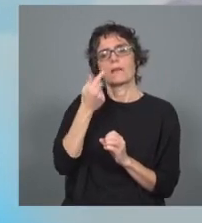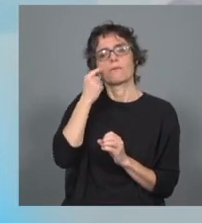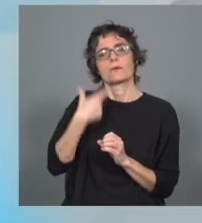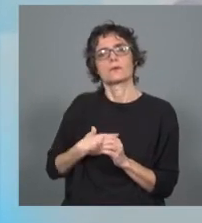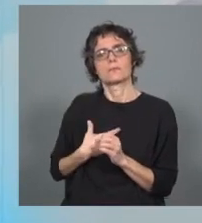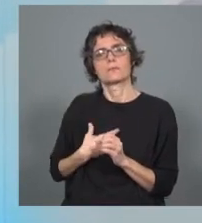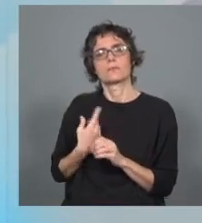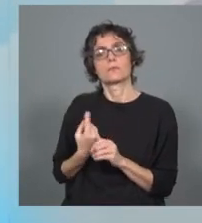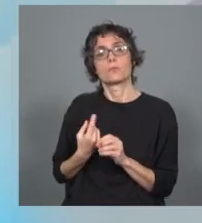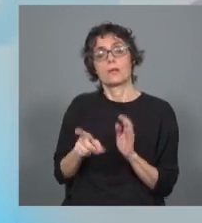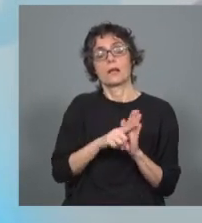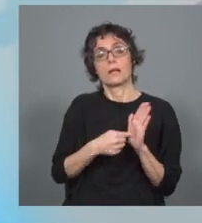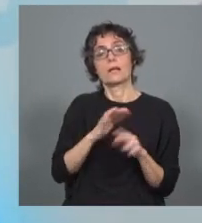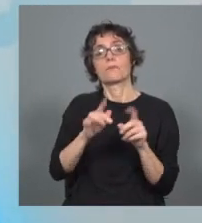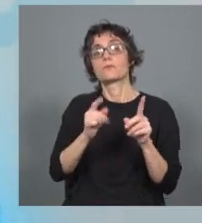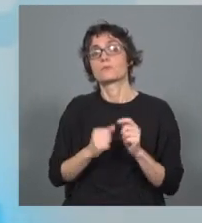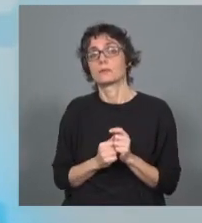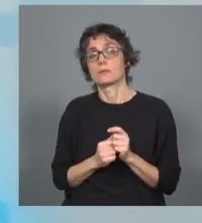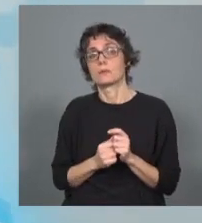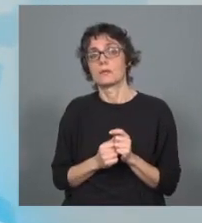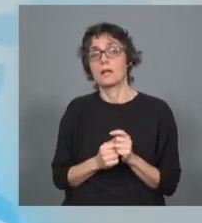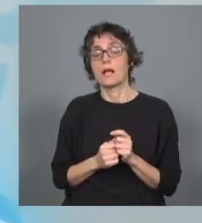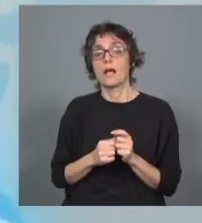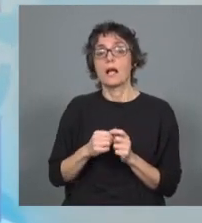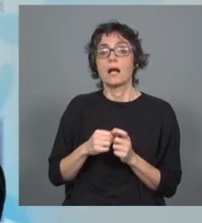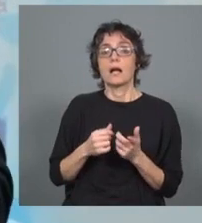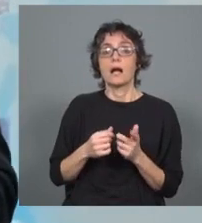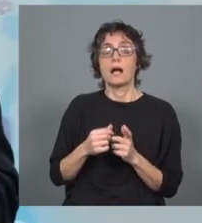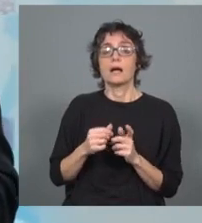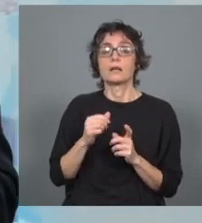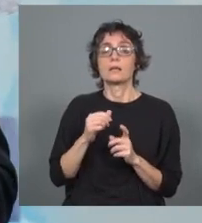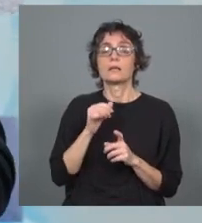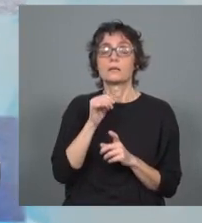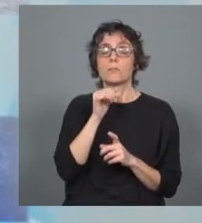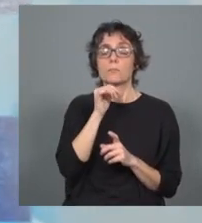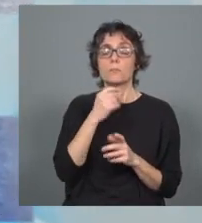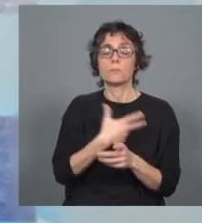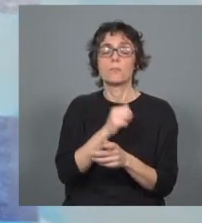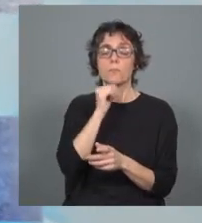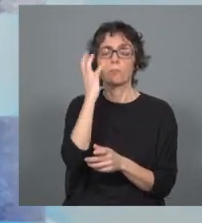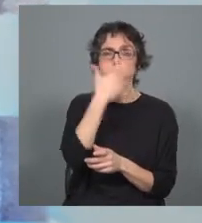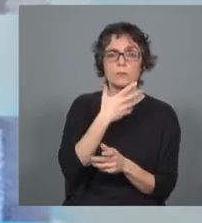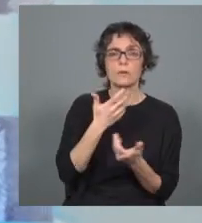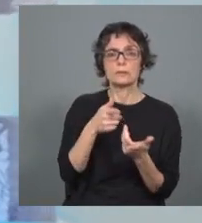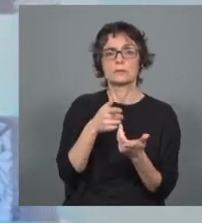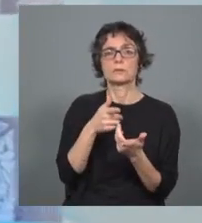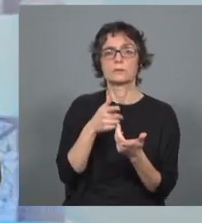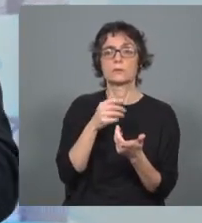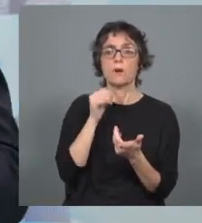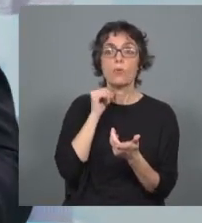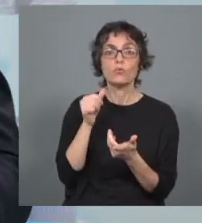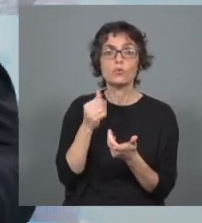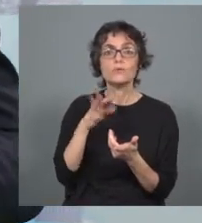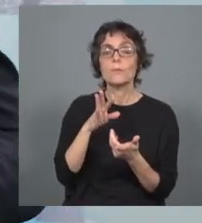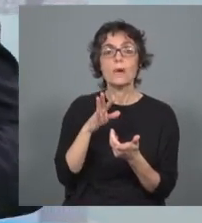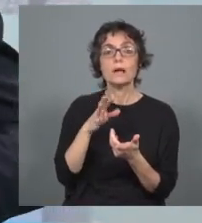repare-se que esta lei o que faz é permite a eutanásia quanto a certas pessoas, mas não a permite quanto a todas as pessoas. O que ela diz é